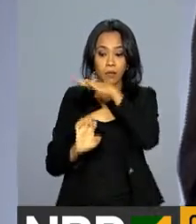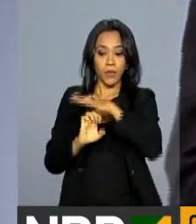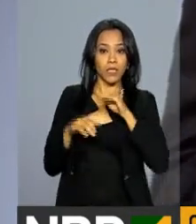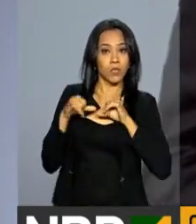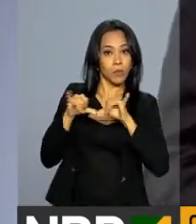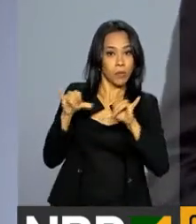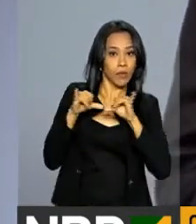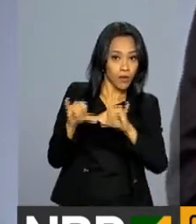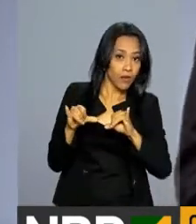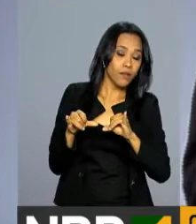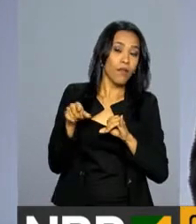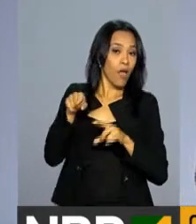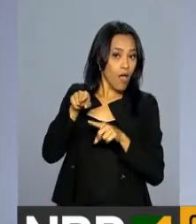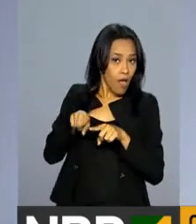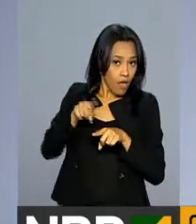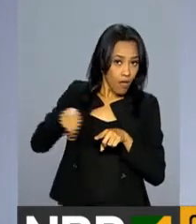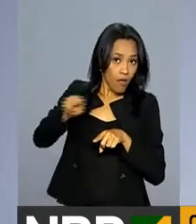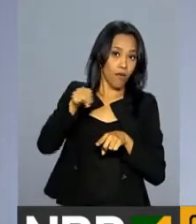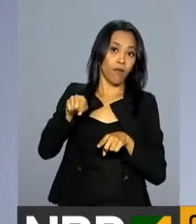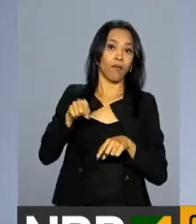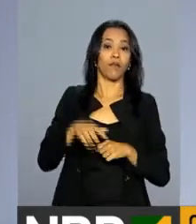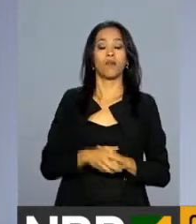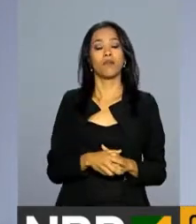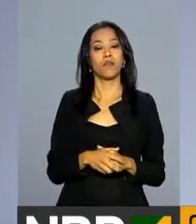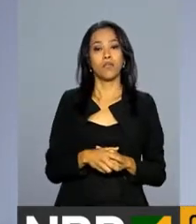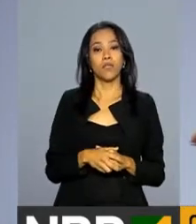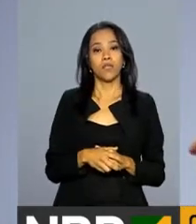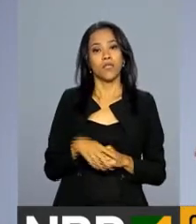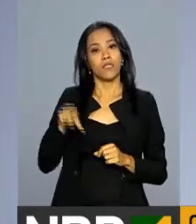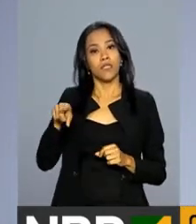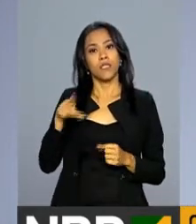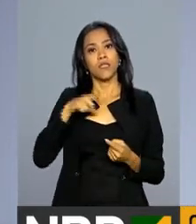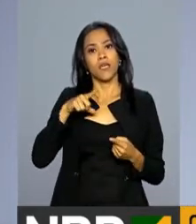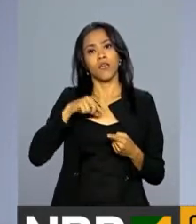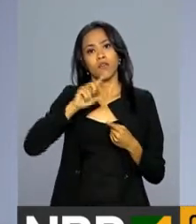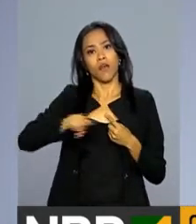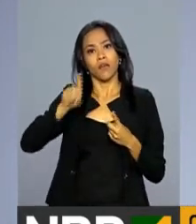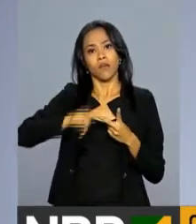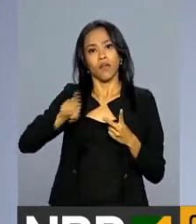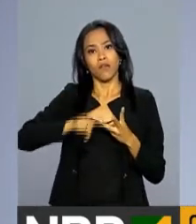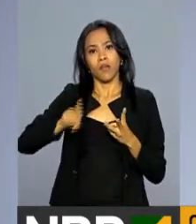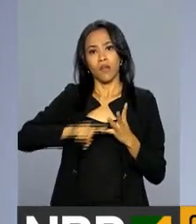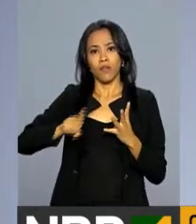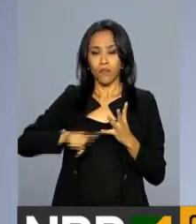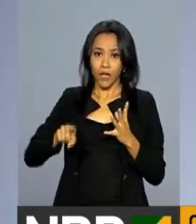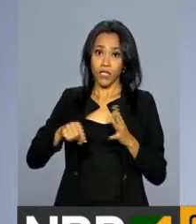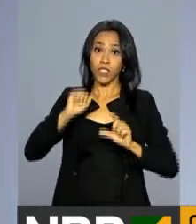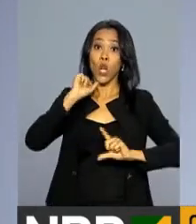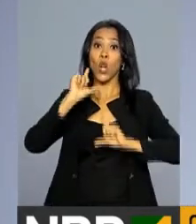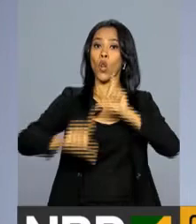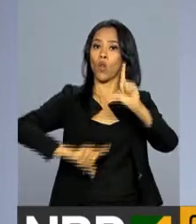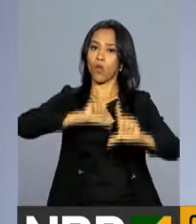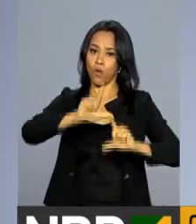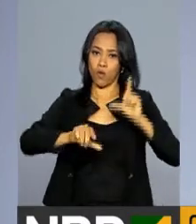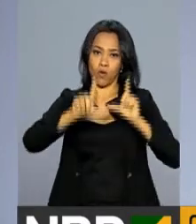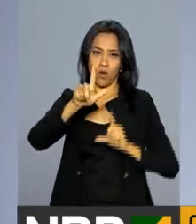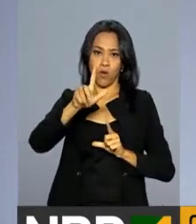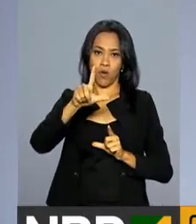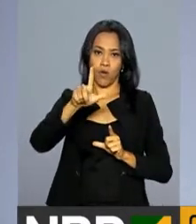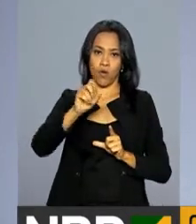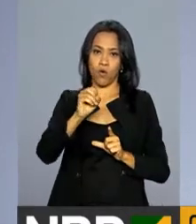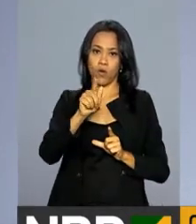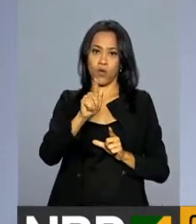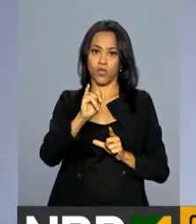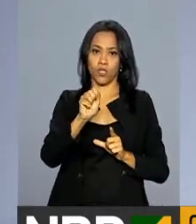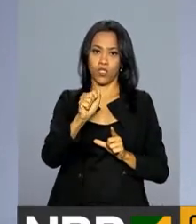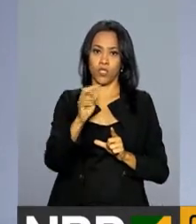convergem que convergem importantes cadeias de produção do país você dá adianta produzir se não